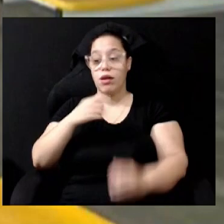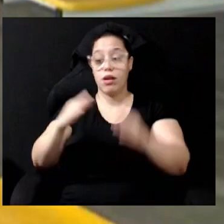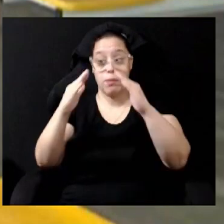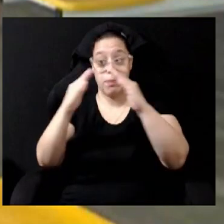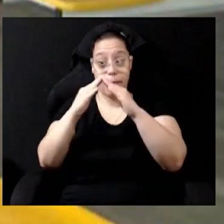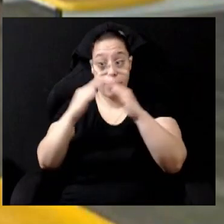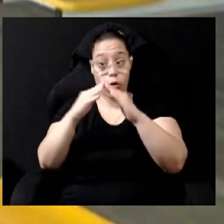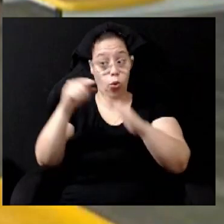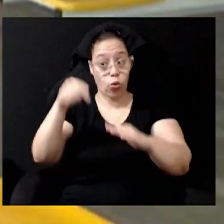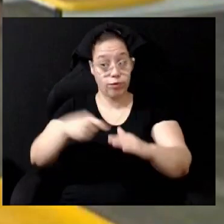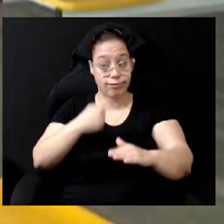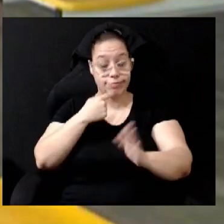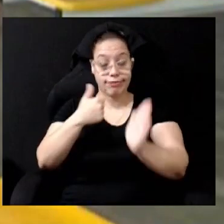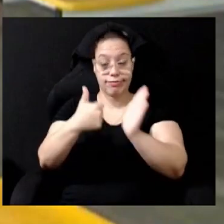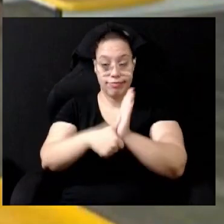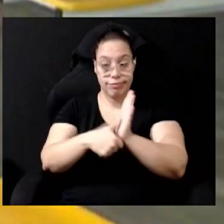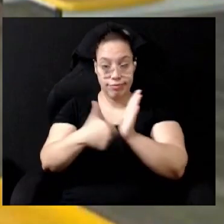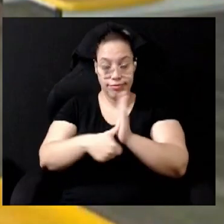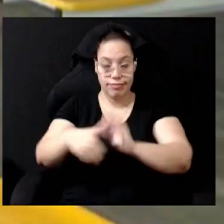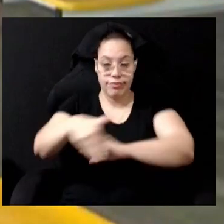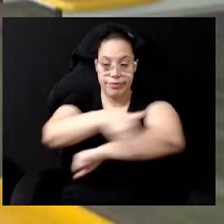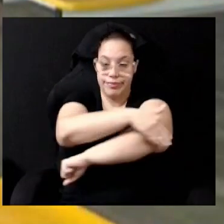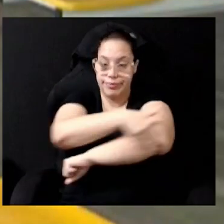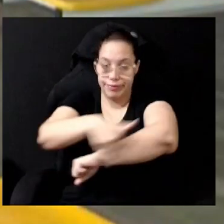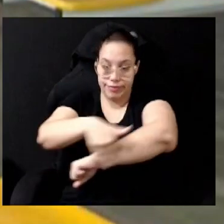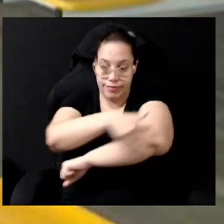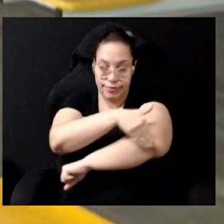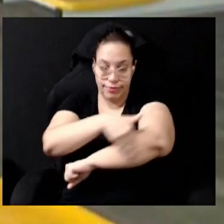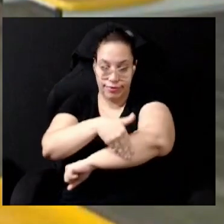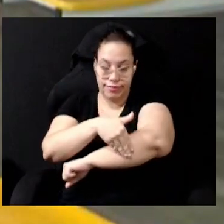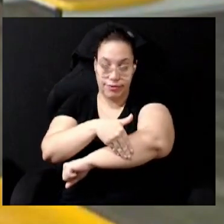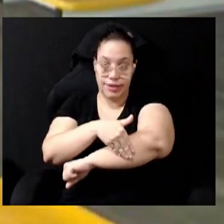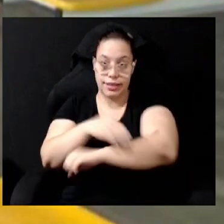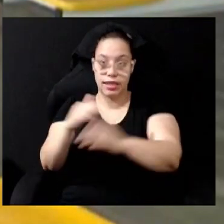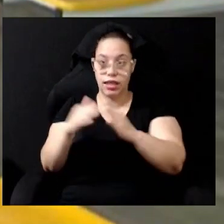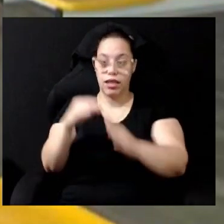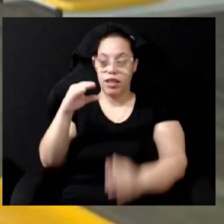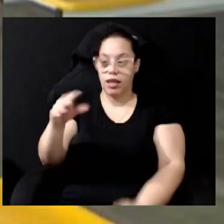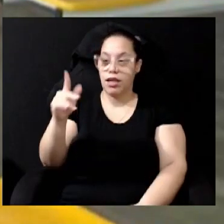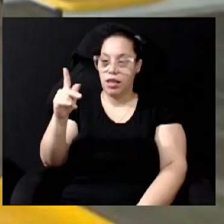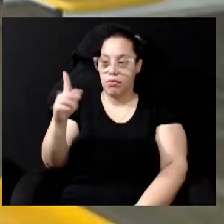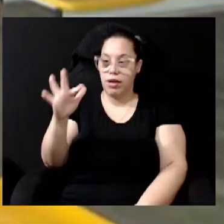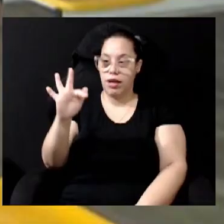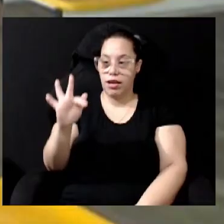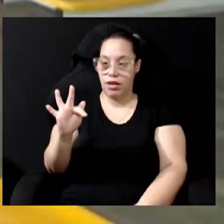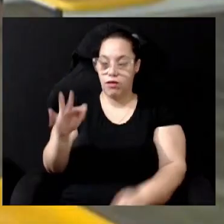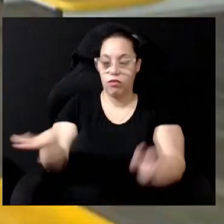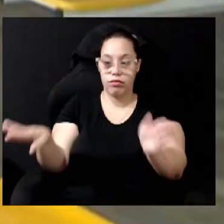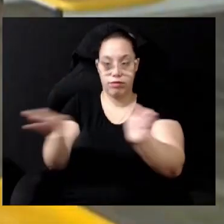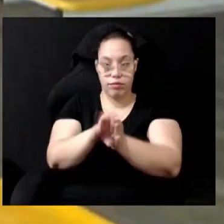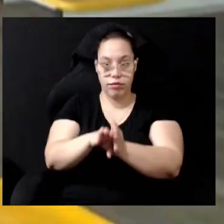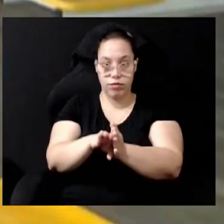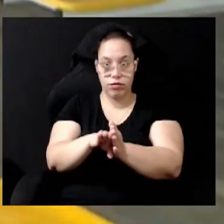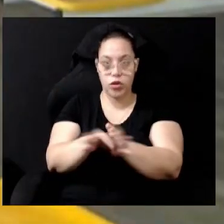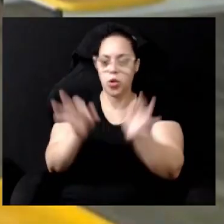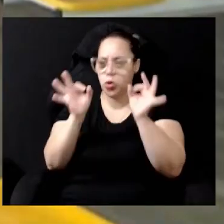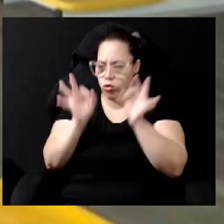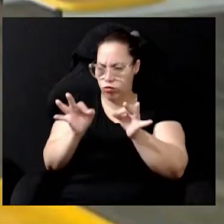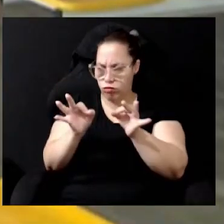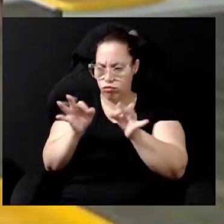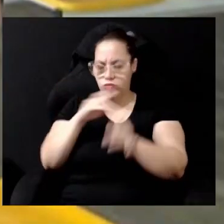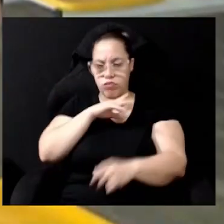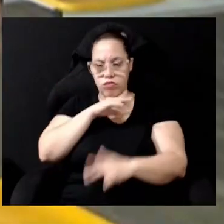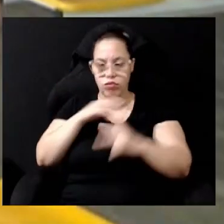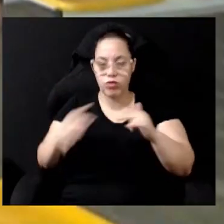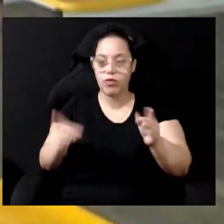com comprovante de residência e com o CPF. Só chegar com tudo certinho e o animal pode ser